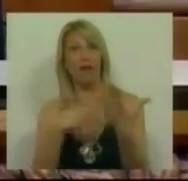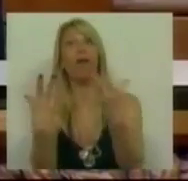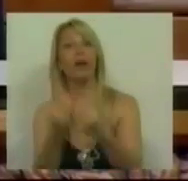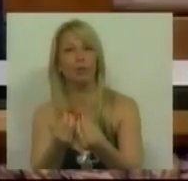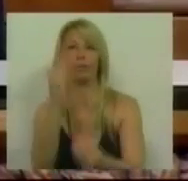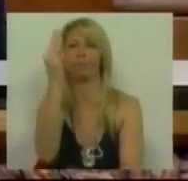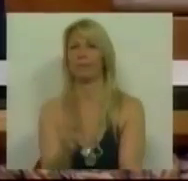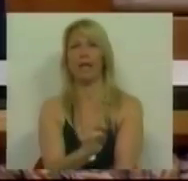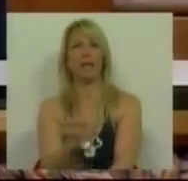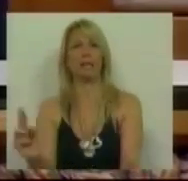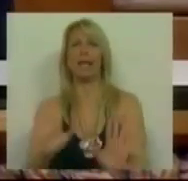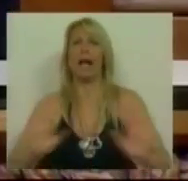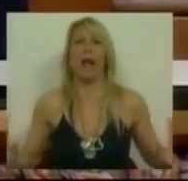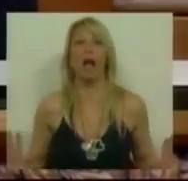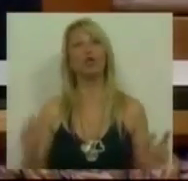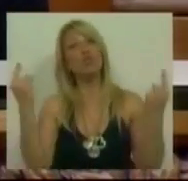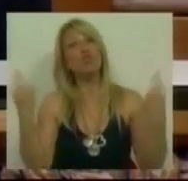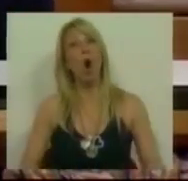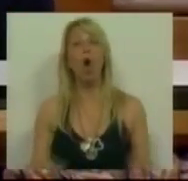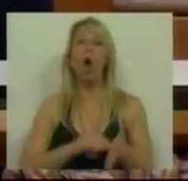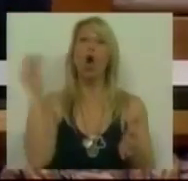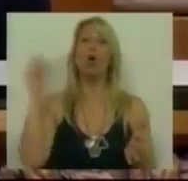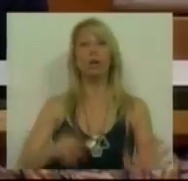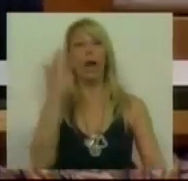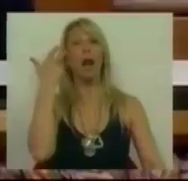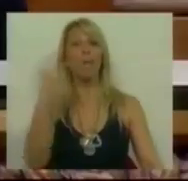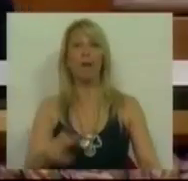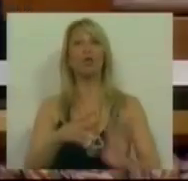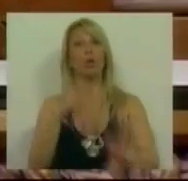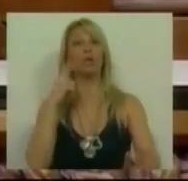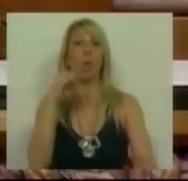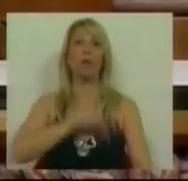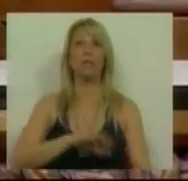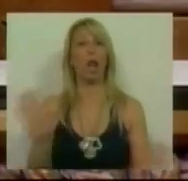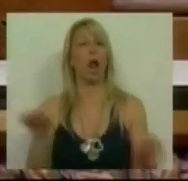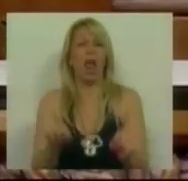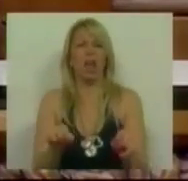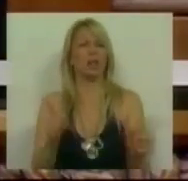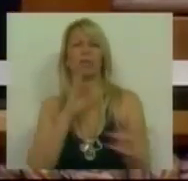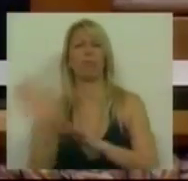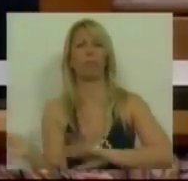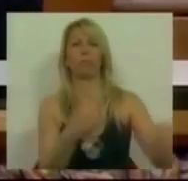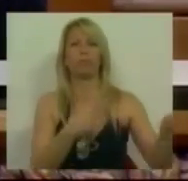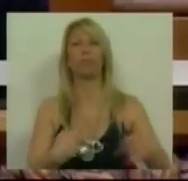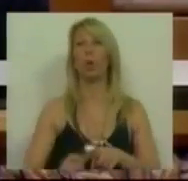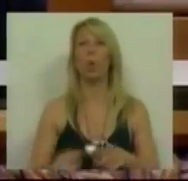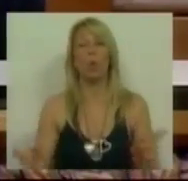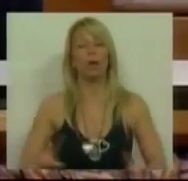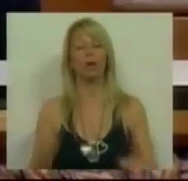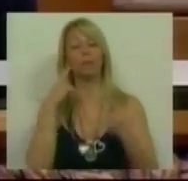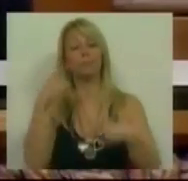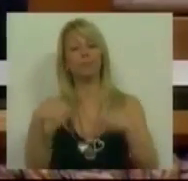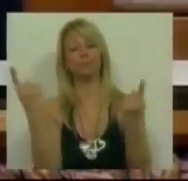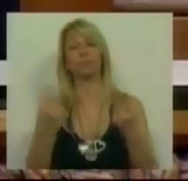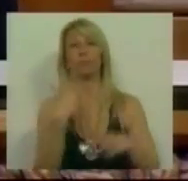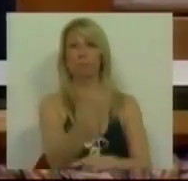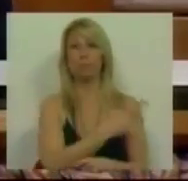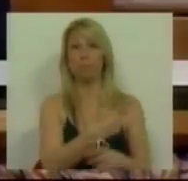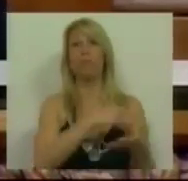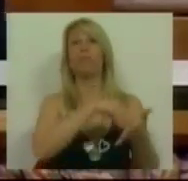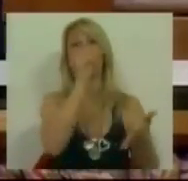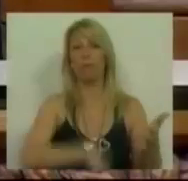direito ao salário e às pensões, esses sim, são letra morta. É público que um memorando de entendimento assinado em 2011